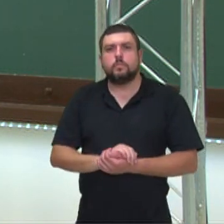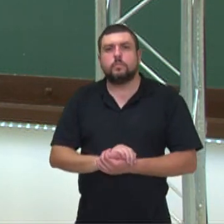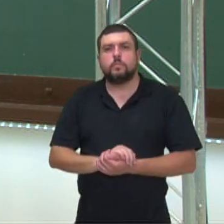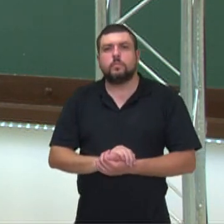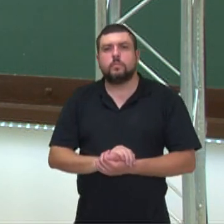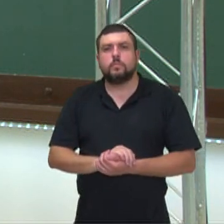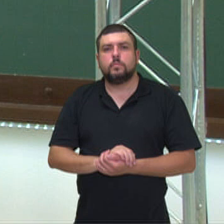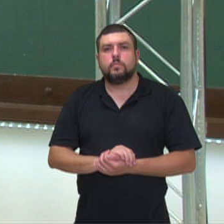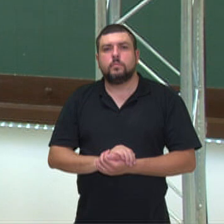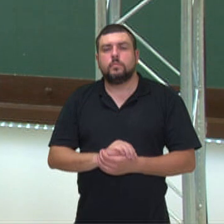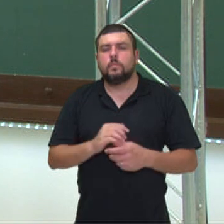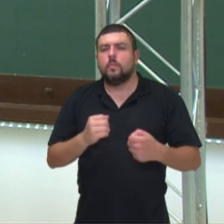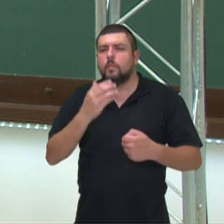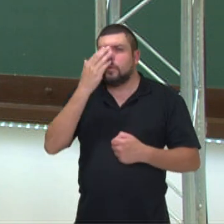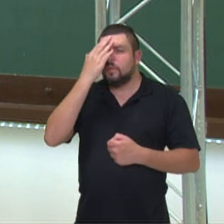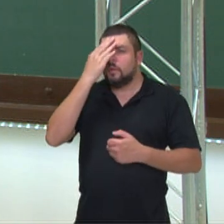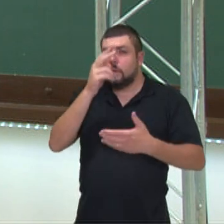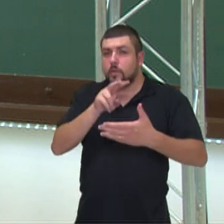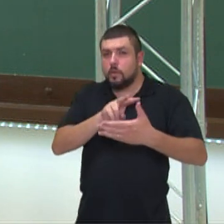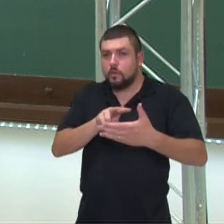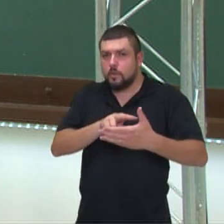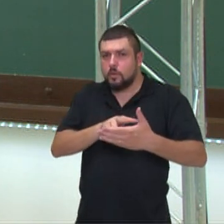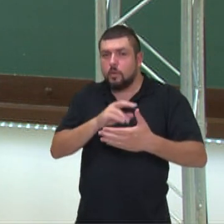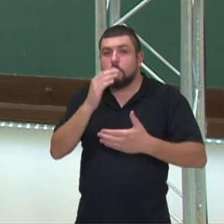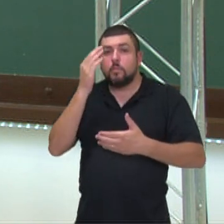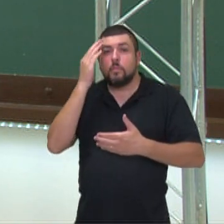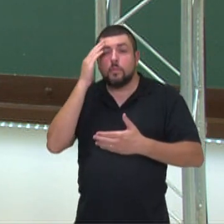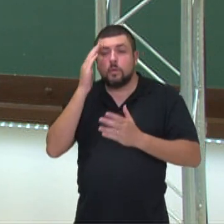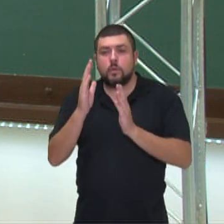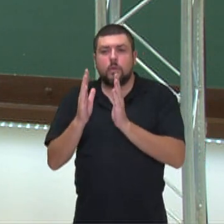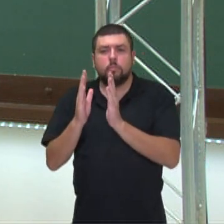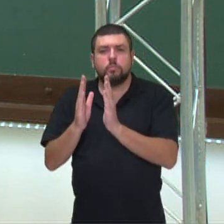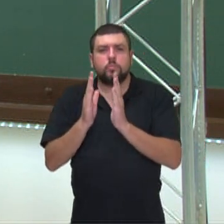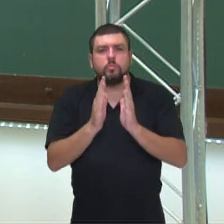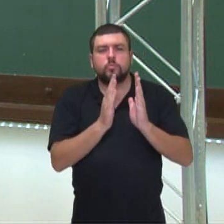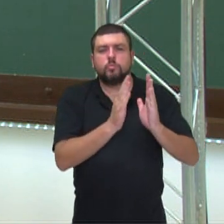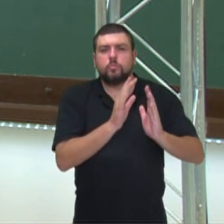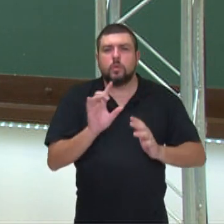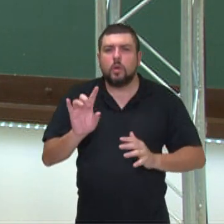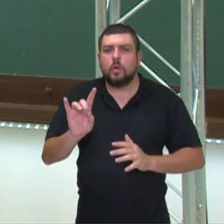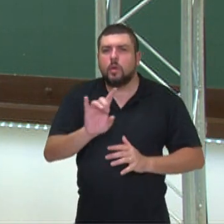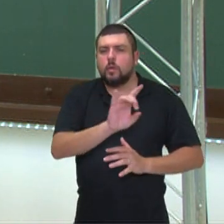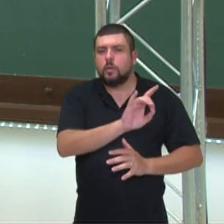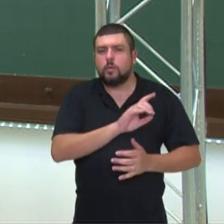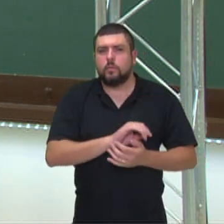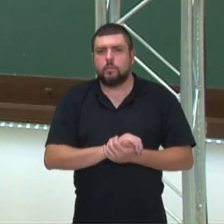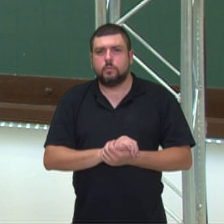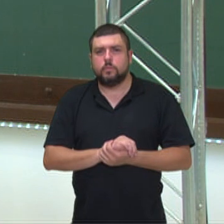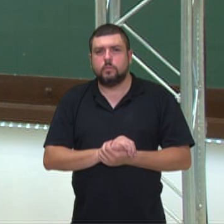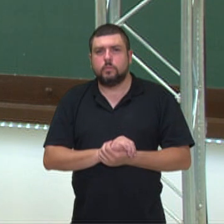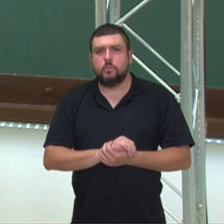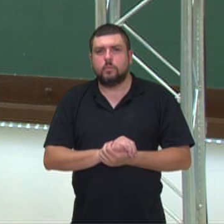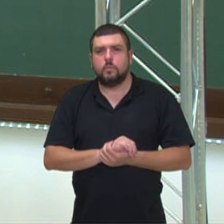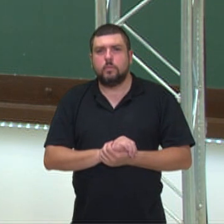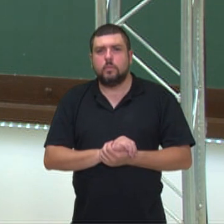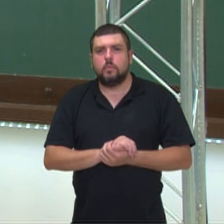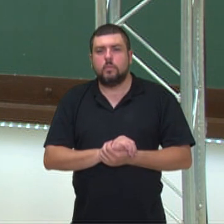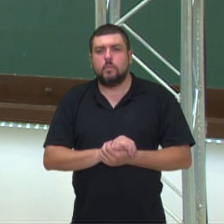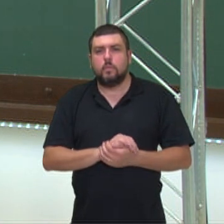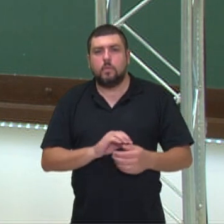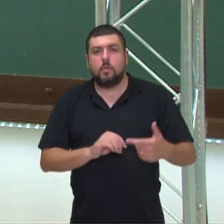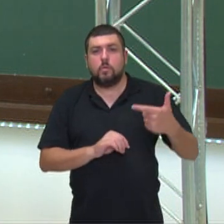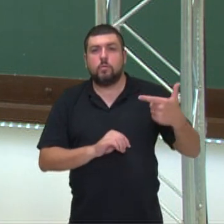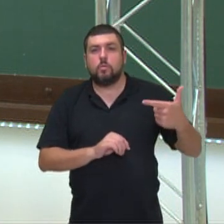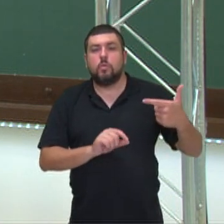Eu tenho que saber ler o número para eu entender qual que é o valor posicional de cada algarismo. Então, dá uma olhada. Esse 2 a gente leu como?